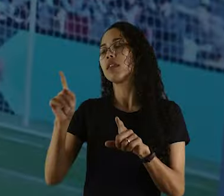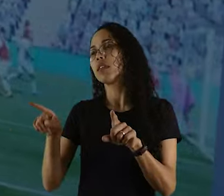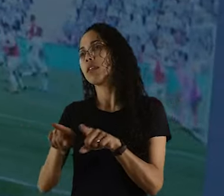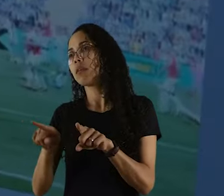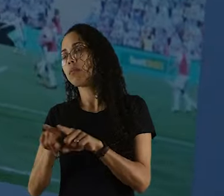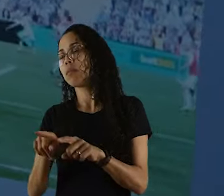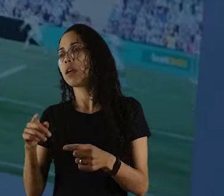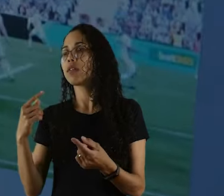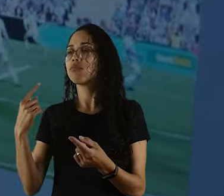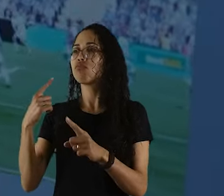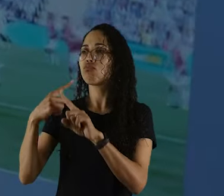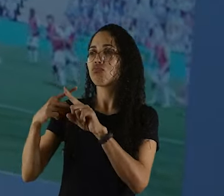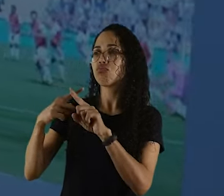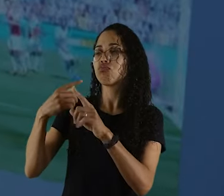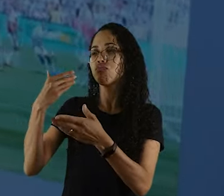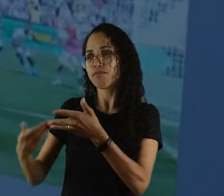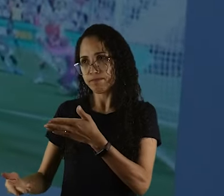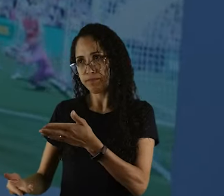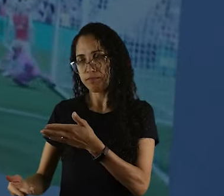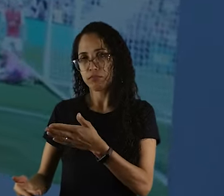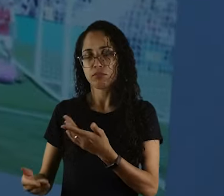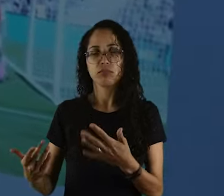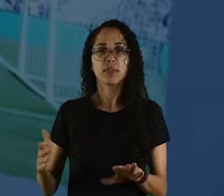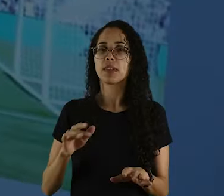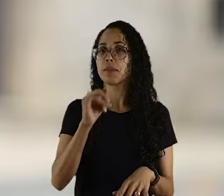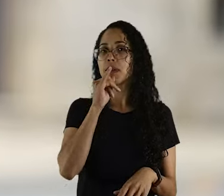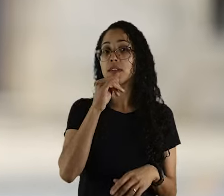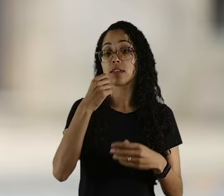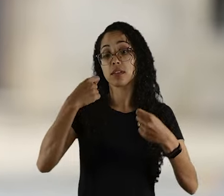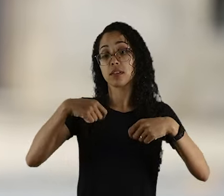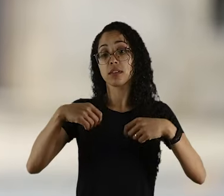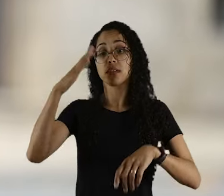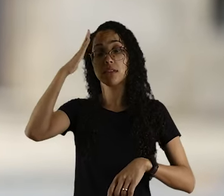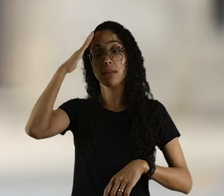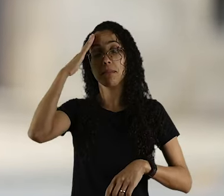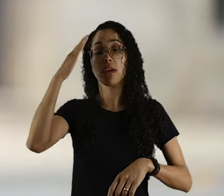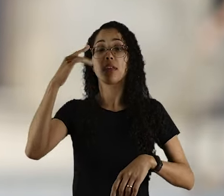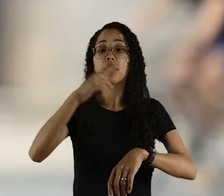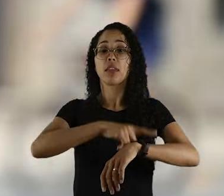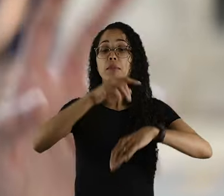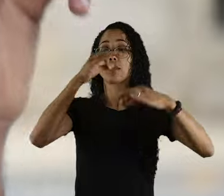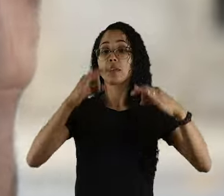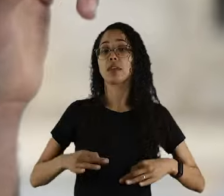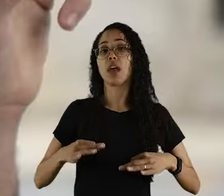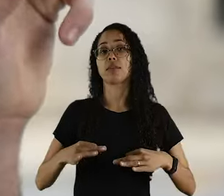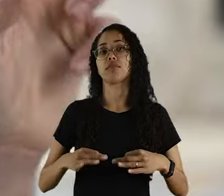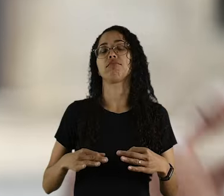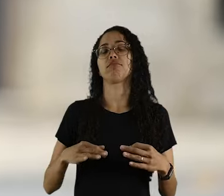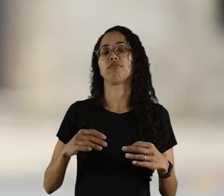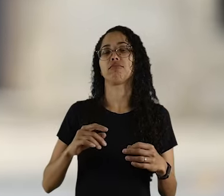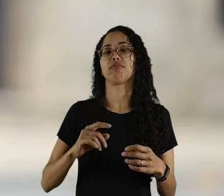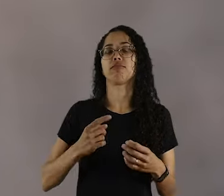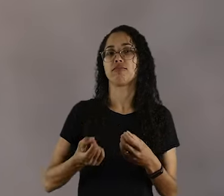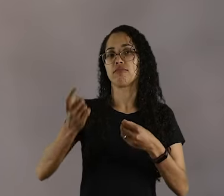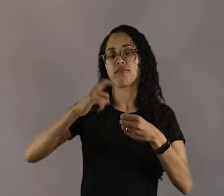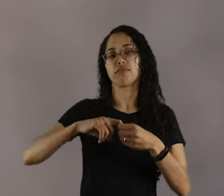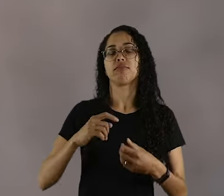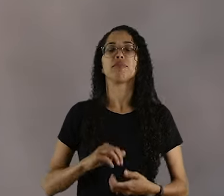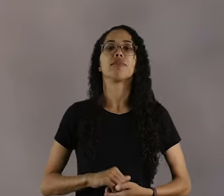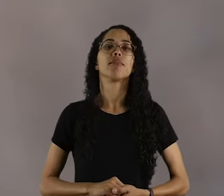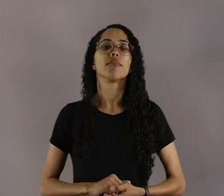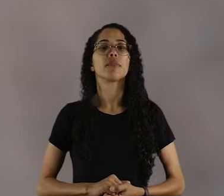já. Ganhou X, sai. Perdeu Y, sai. A questão da aposta é que, além de você também estar investindo, você vai